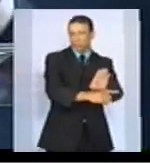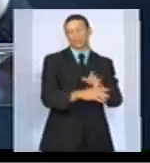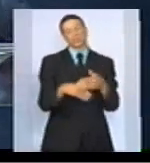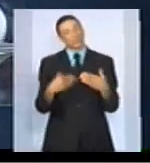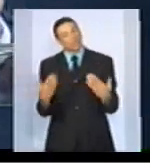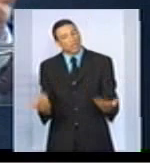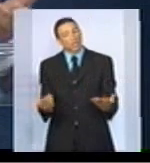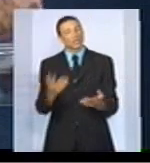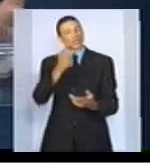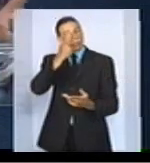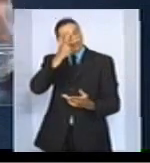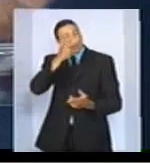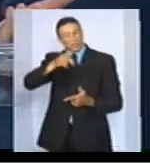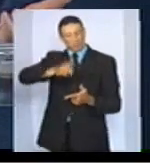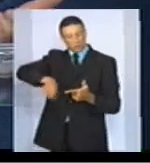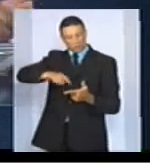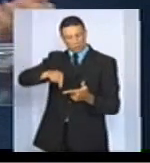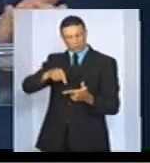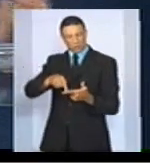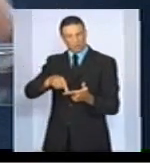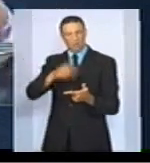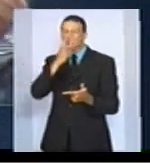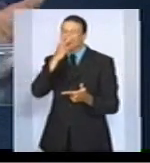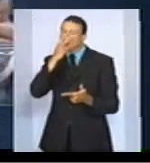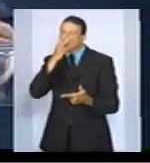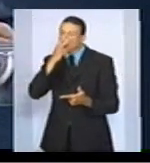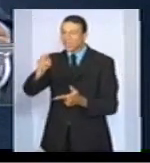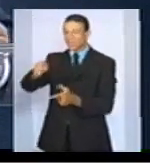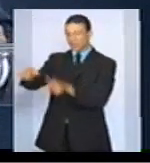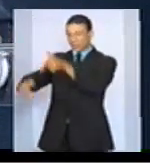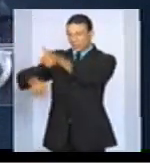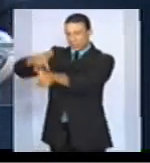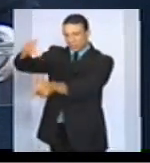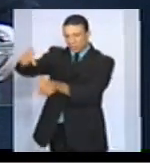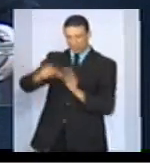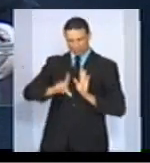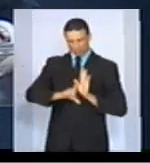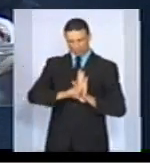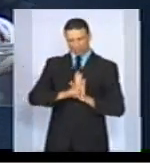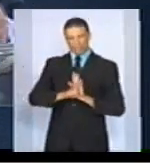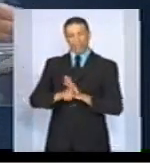um dos grandes problemas que nós vamos ver que a lei acabou trazendo no mercado